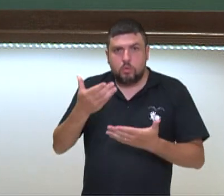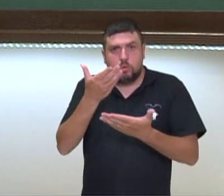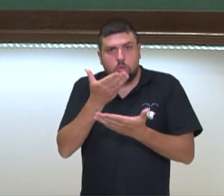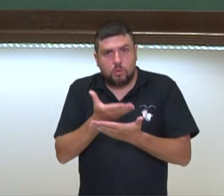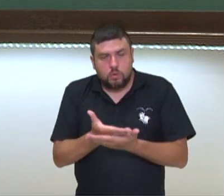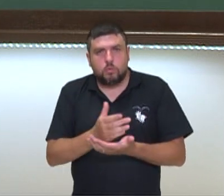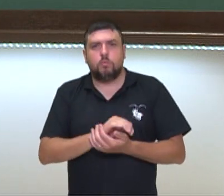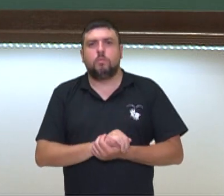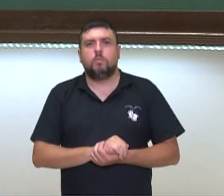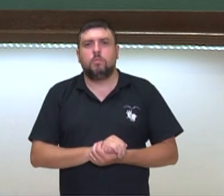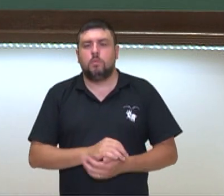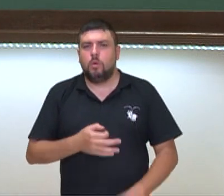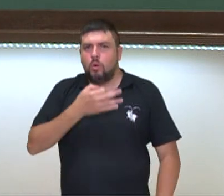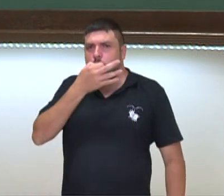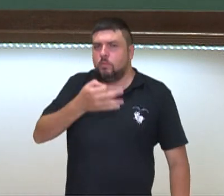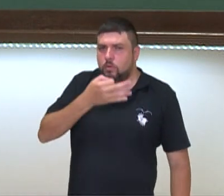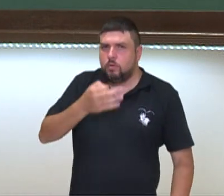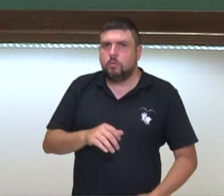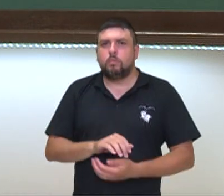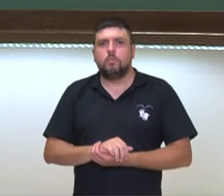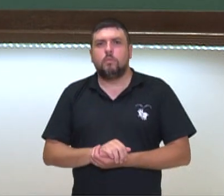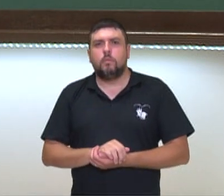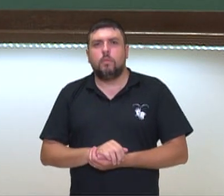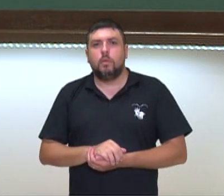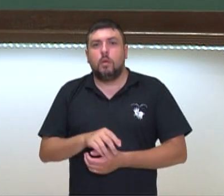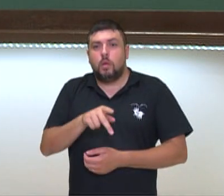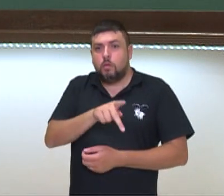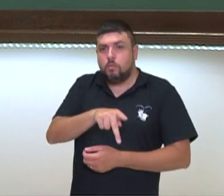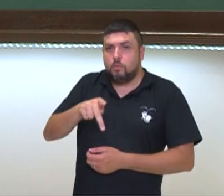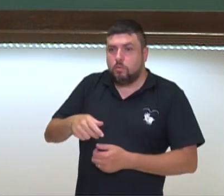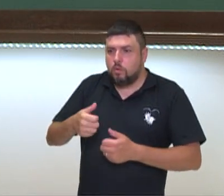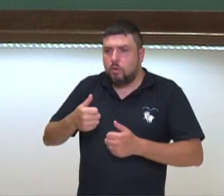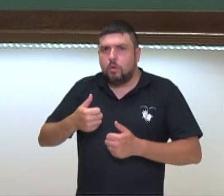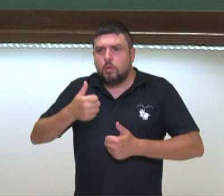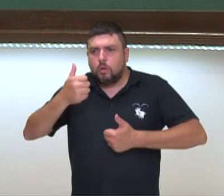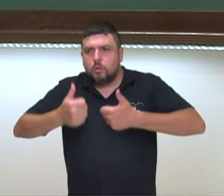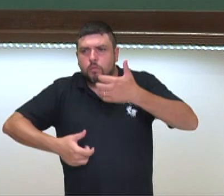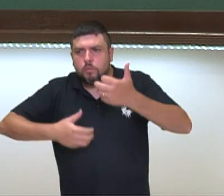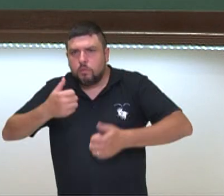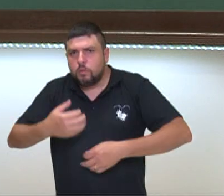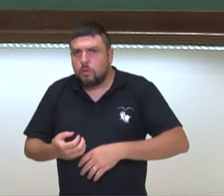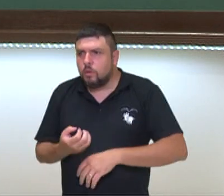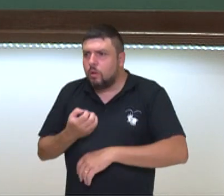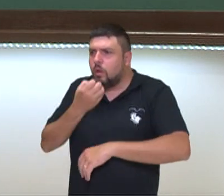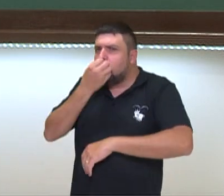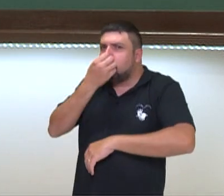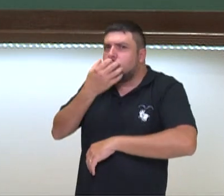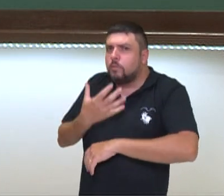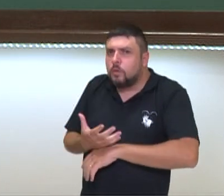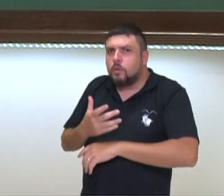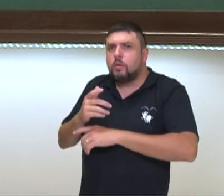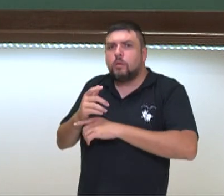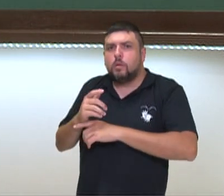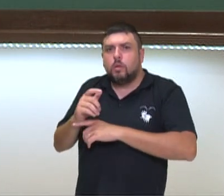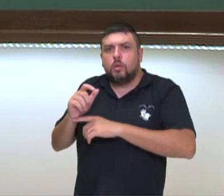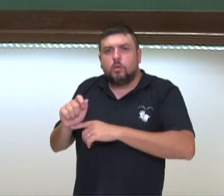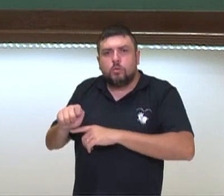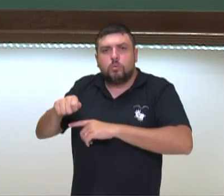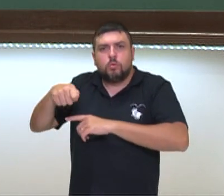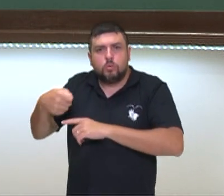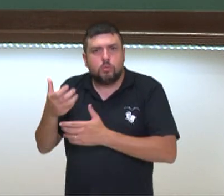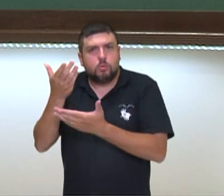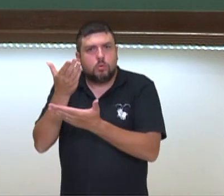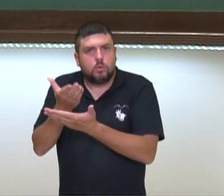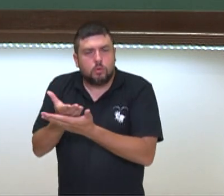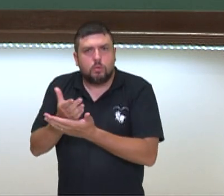A professora está falando bem. A professora está falando completamente bem